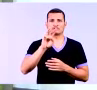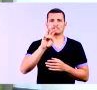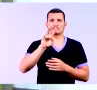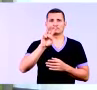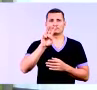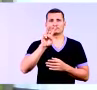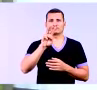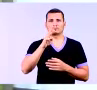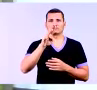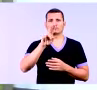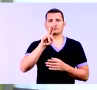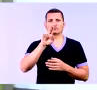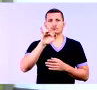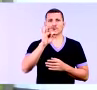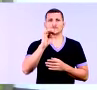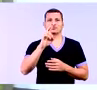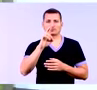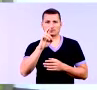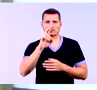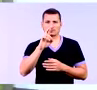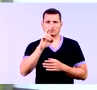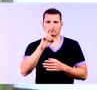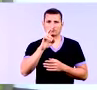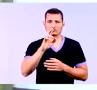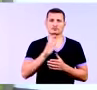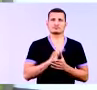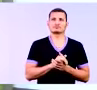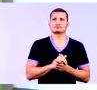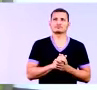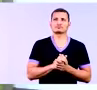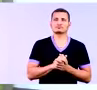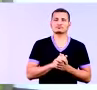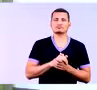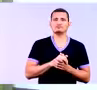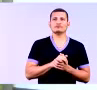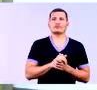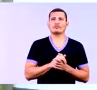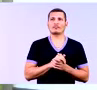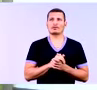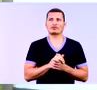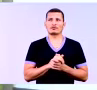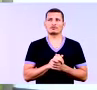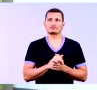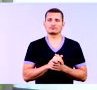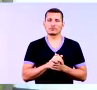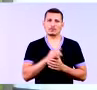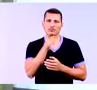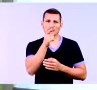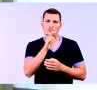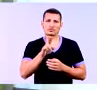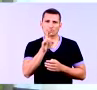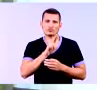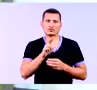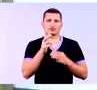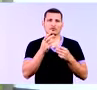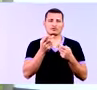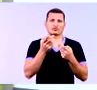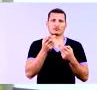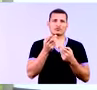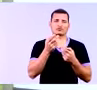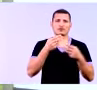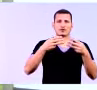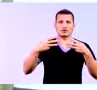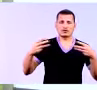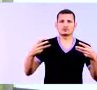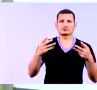a popularidade dos seus cantores. Olha só, um Twitter, aquele que você usa como uma rede social para